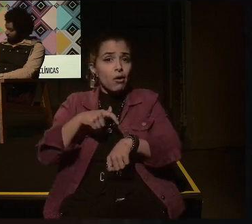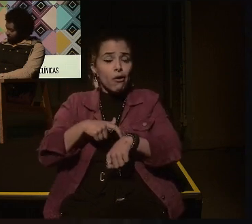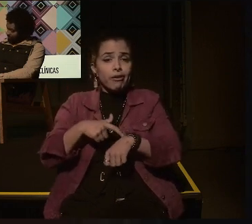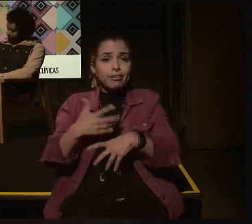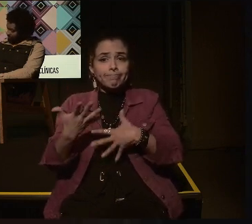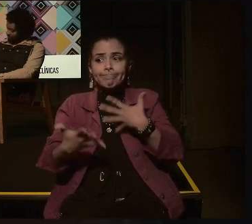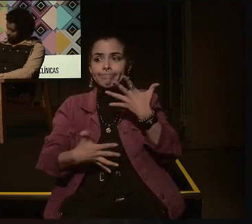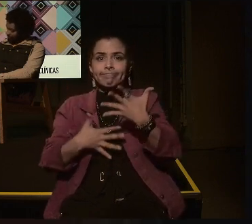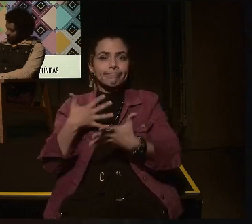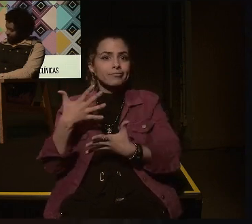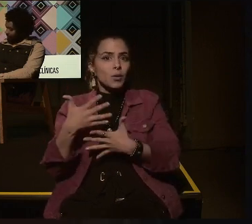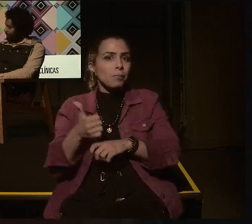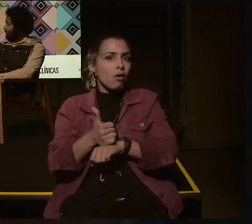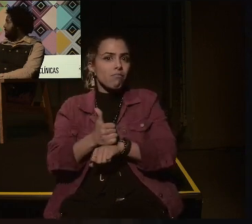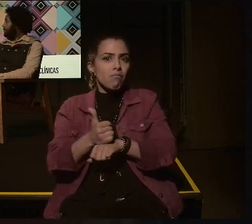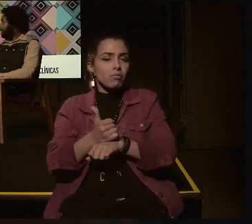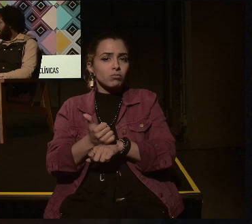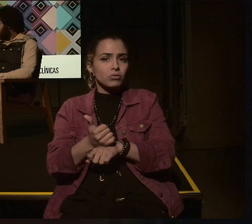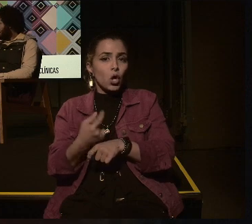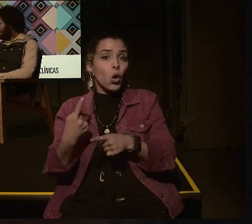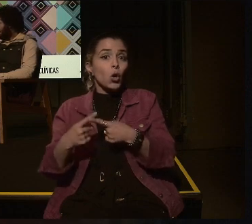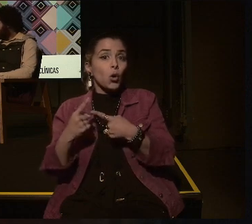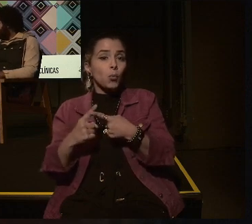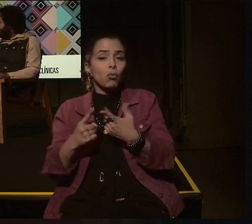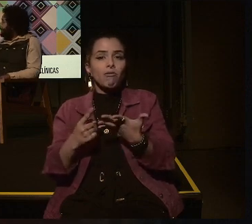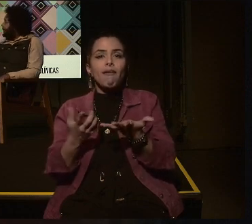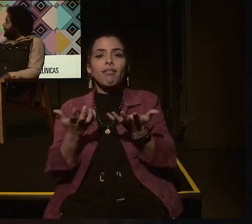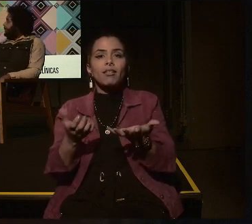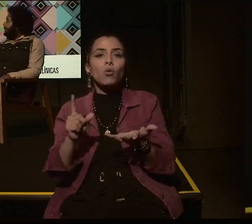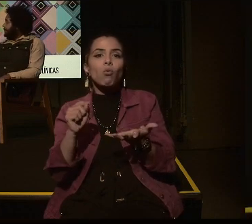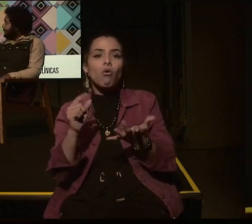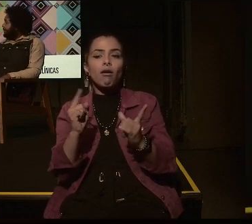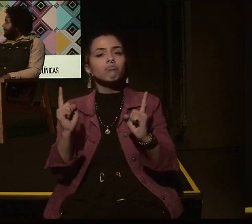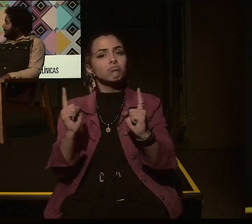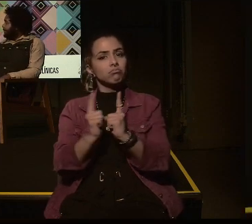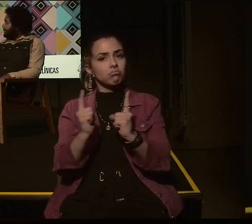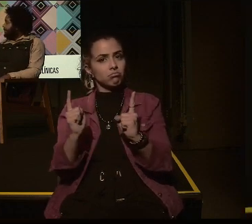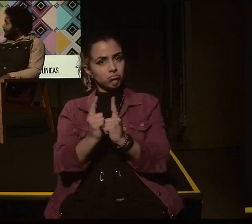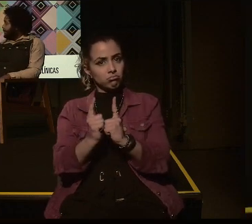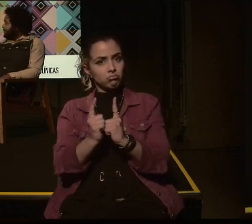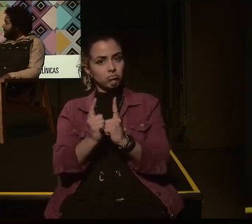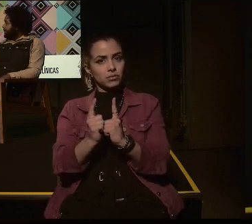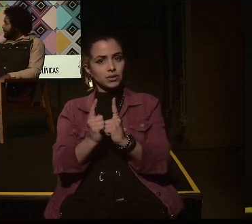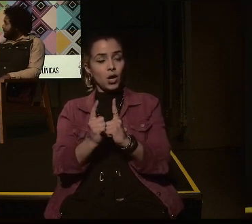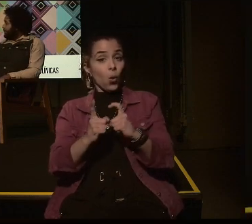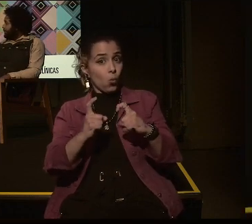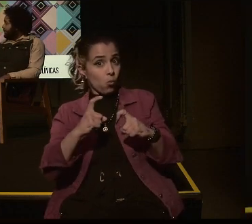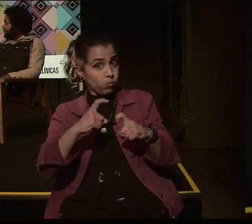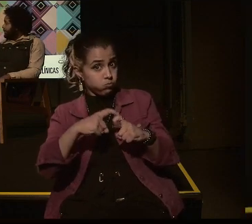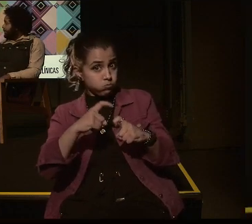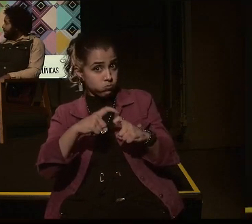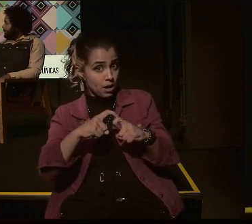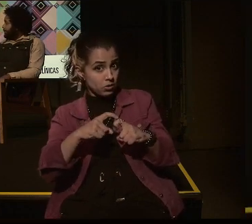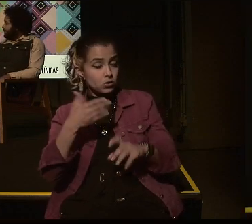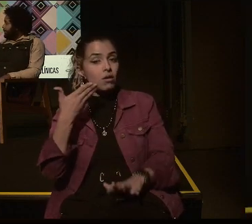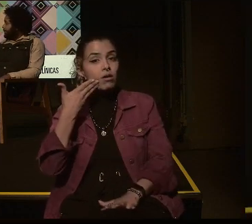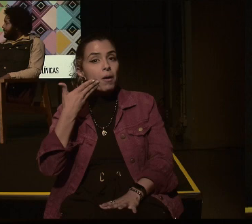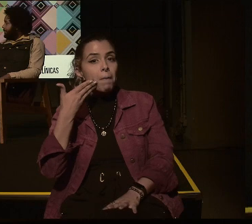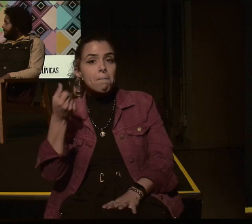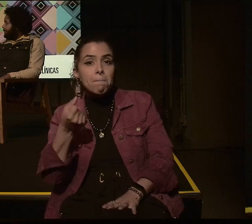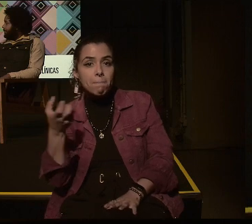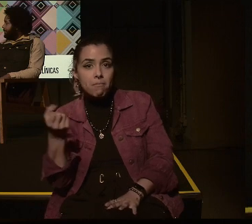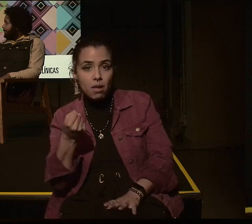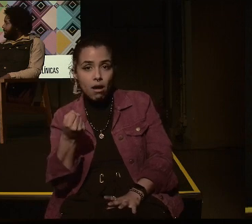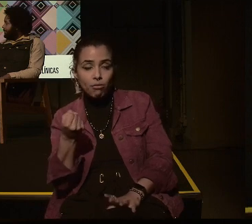muito delicada. Porque o que ele estava pedindo? Atendimento individual, com um médico branco, ter só um profissional